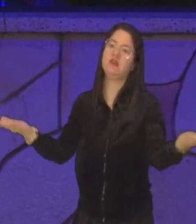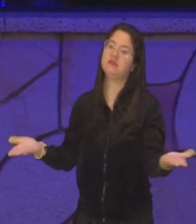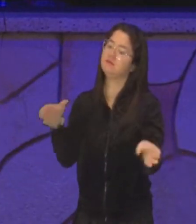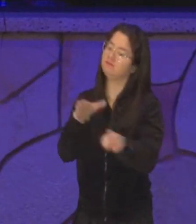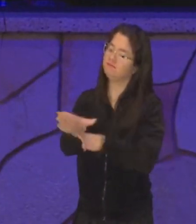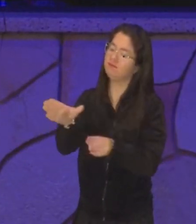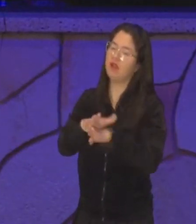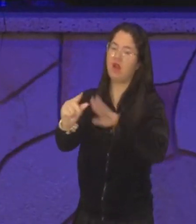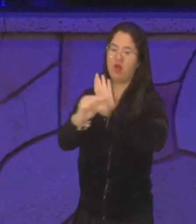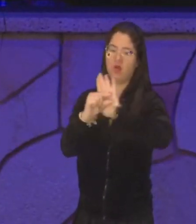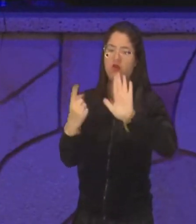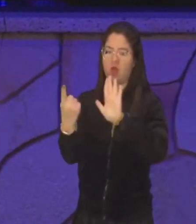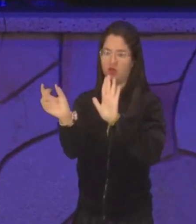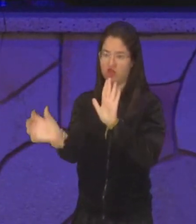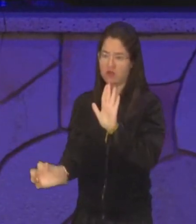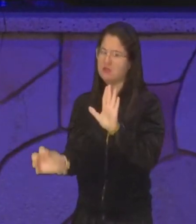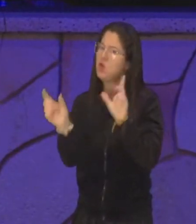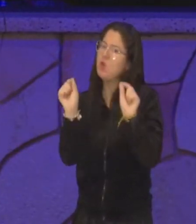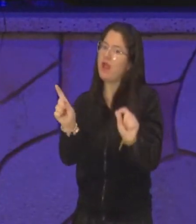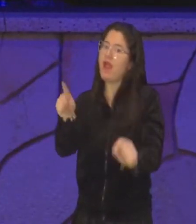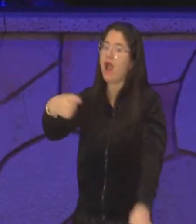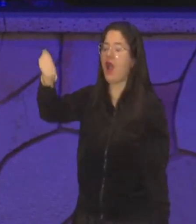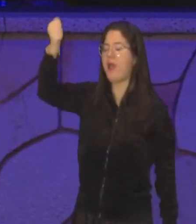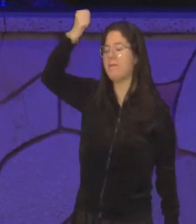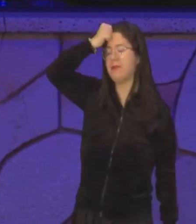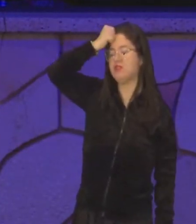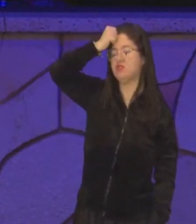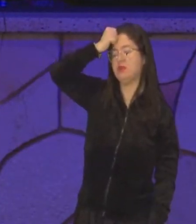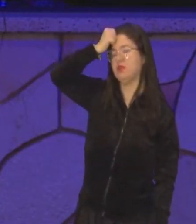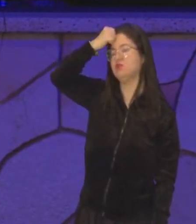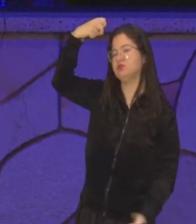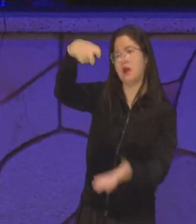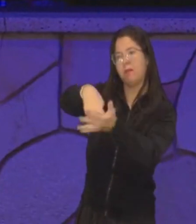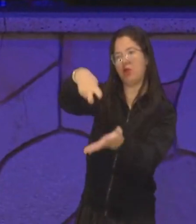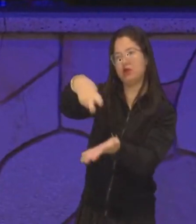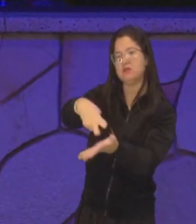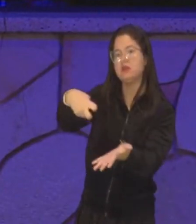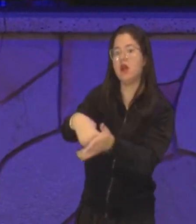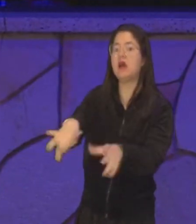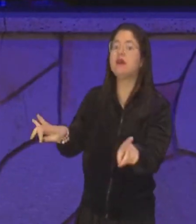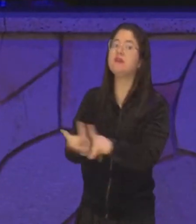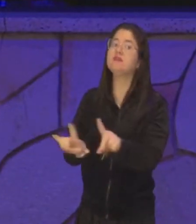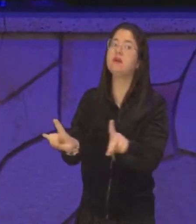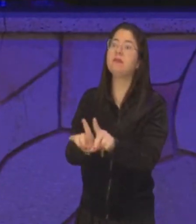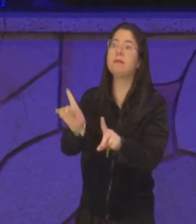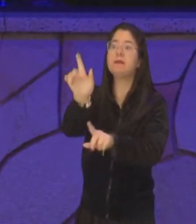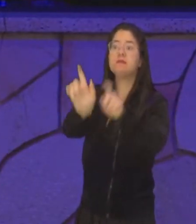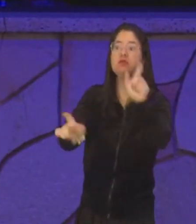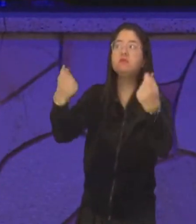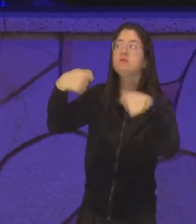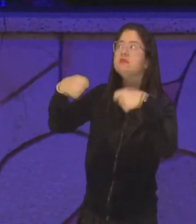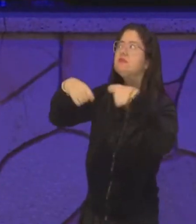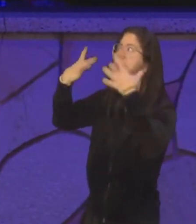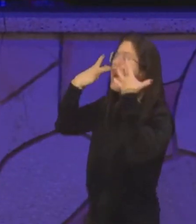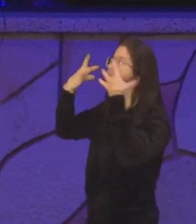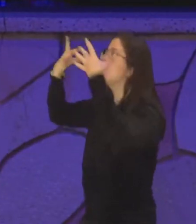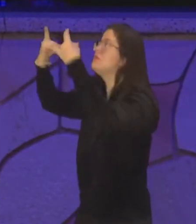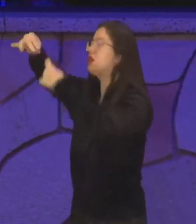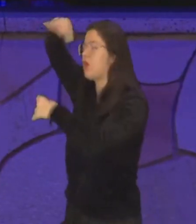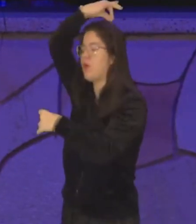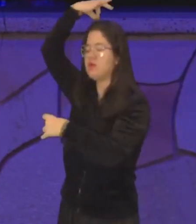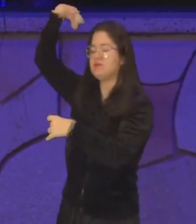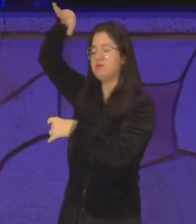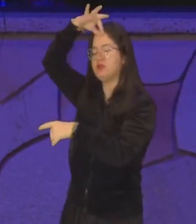advertência no verso 16, que é o arrependimento, a punição e para que ouvissem o Espírito também. No